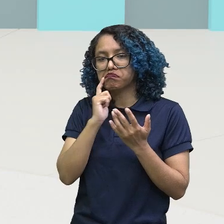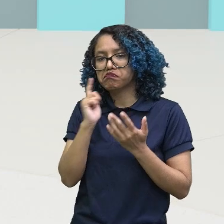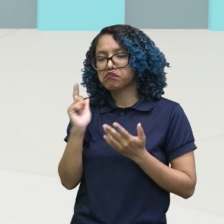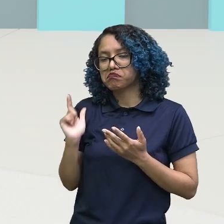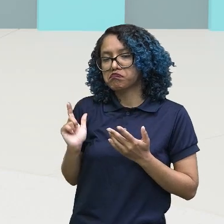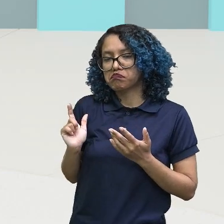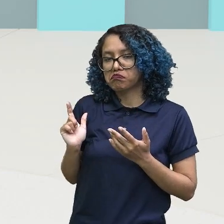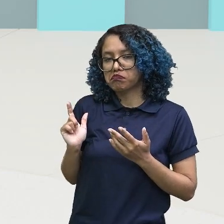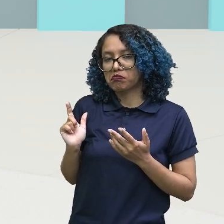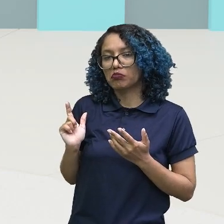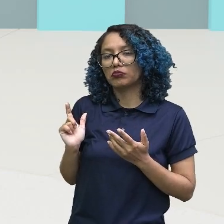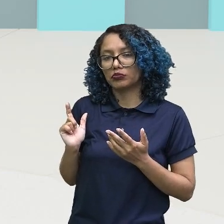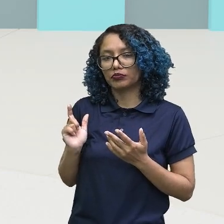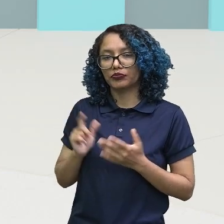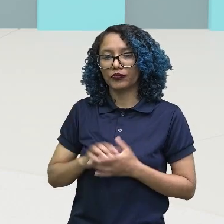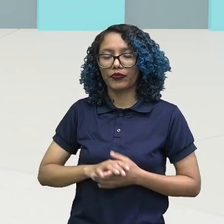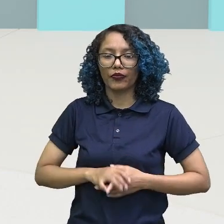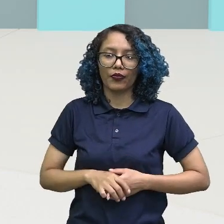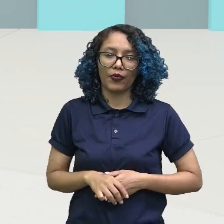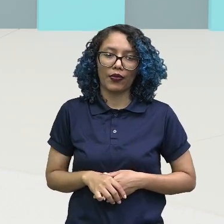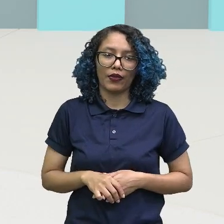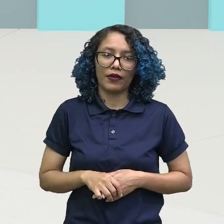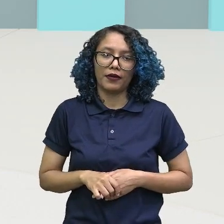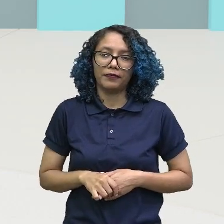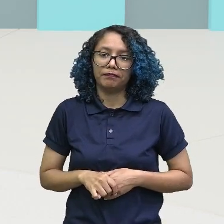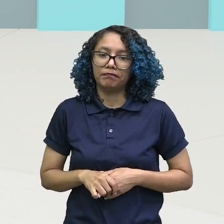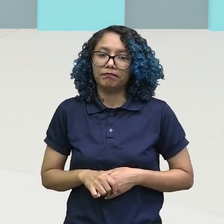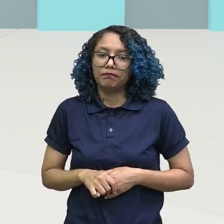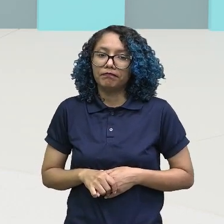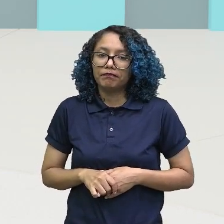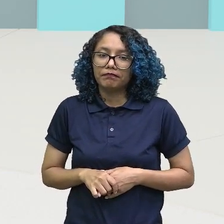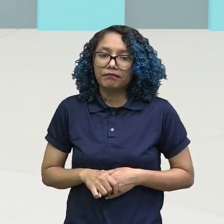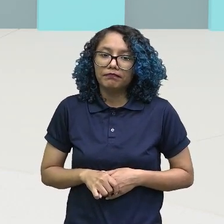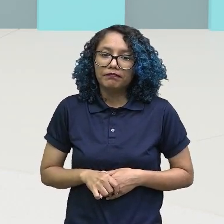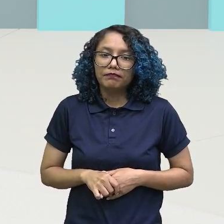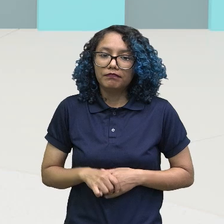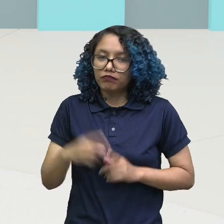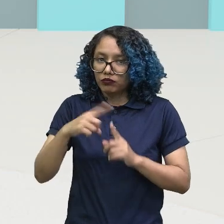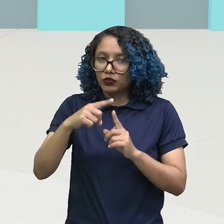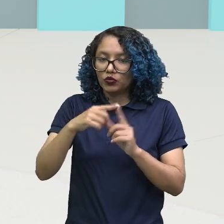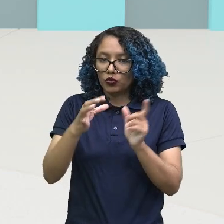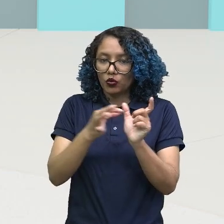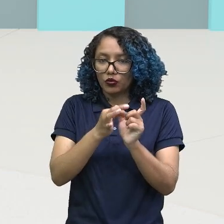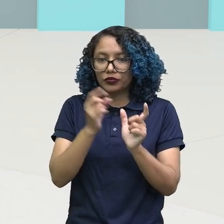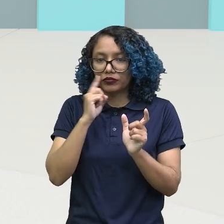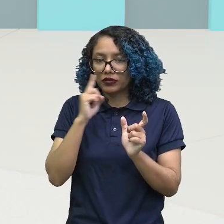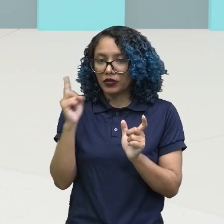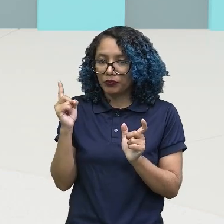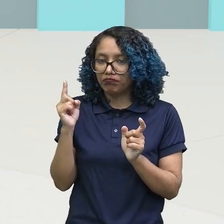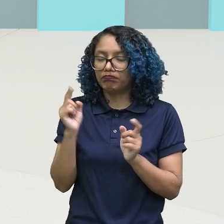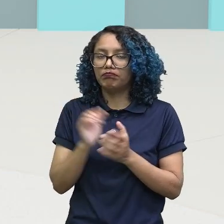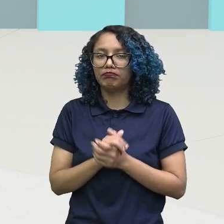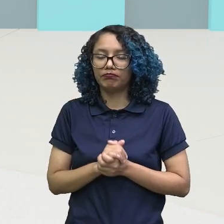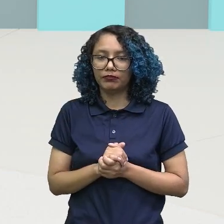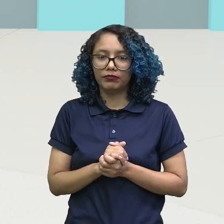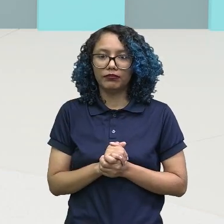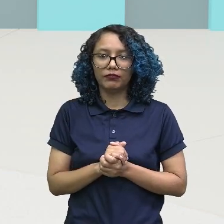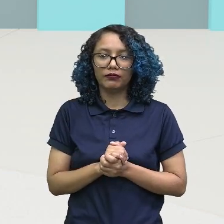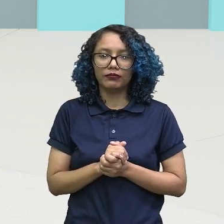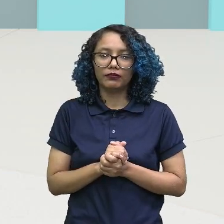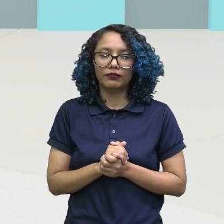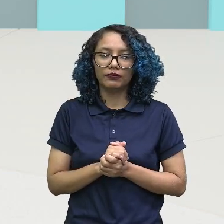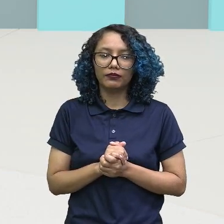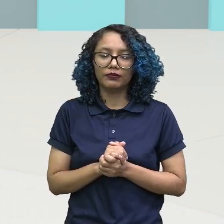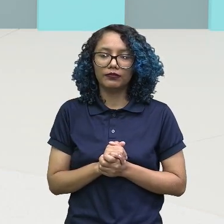tão e tanto, tamanho, de sorte que, de modo que. Então, observe que,